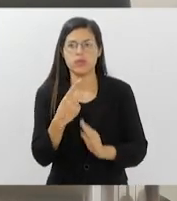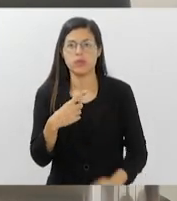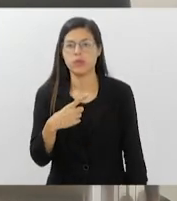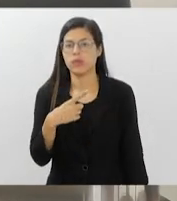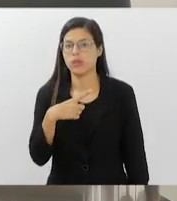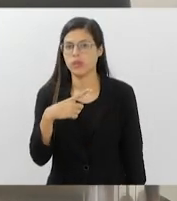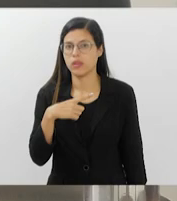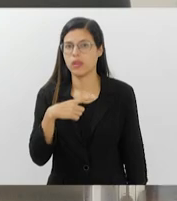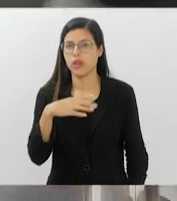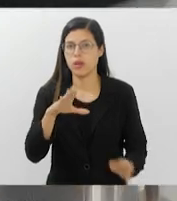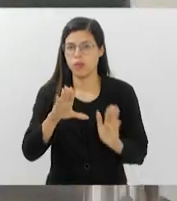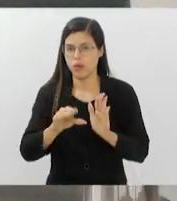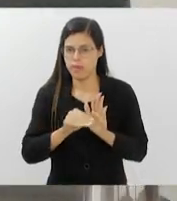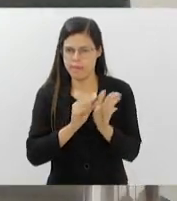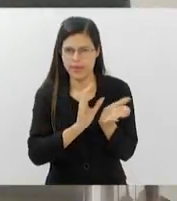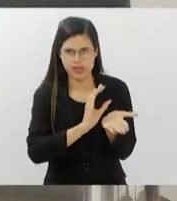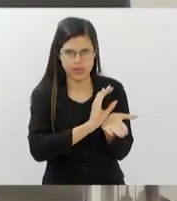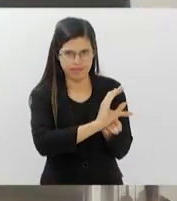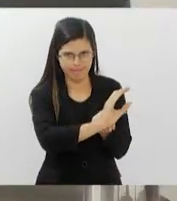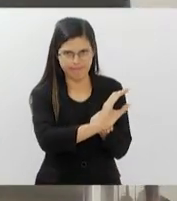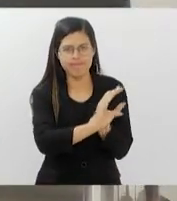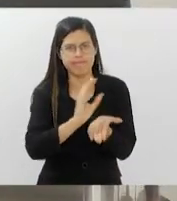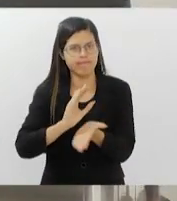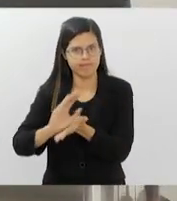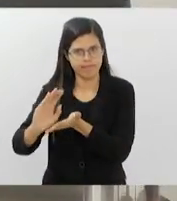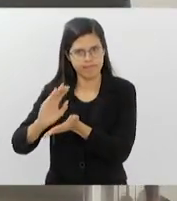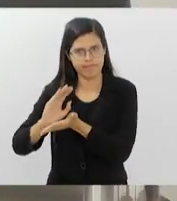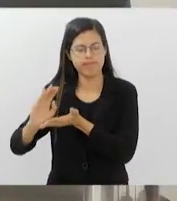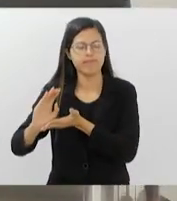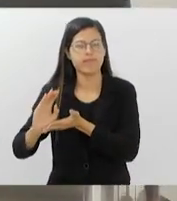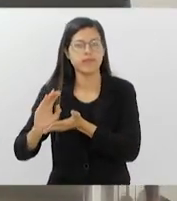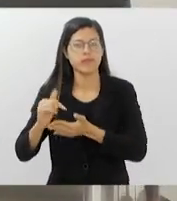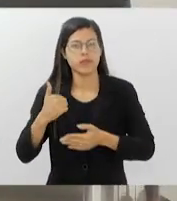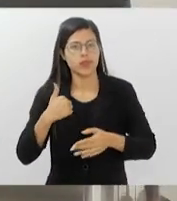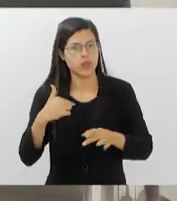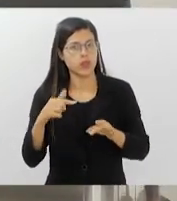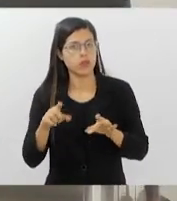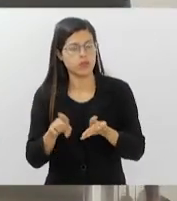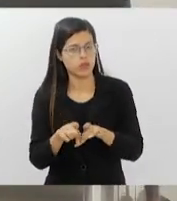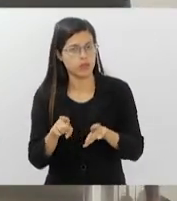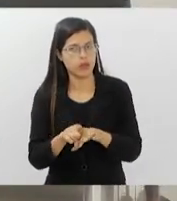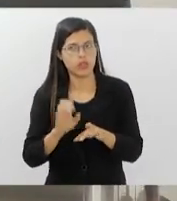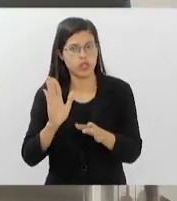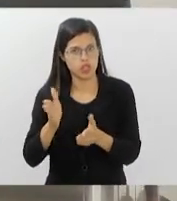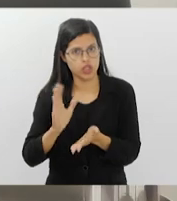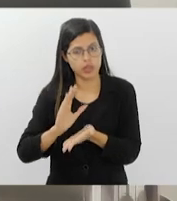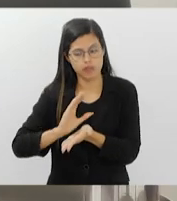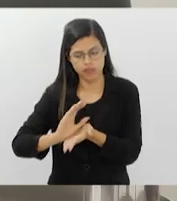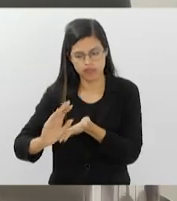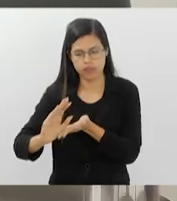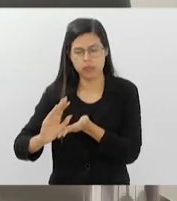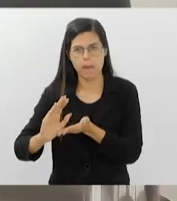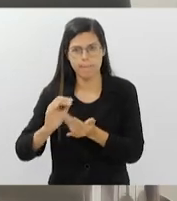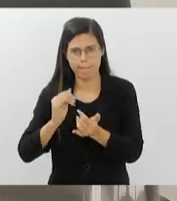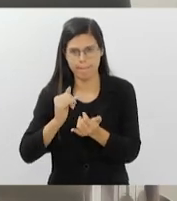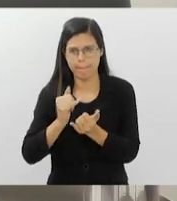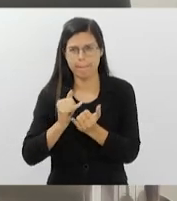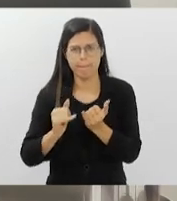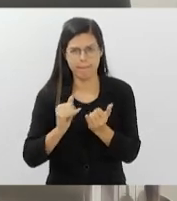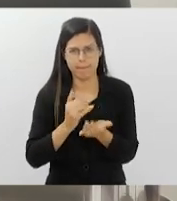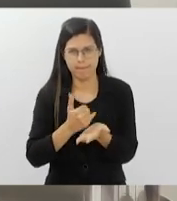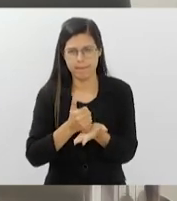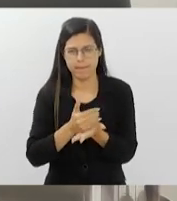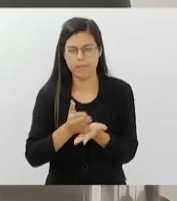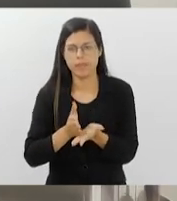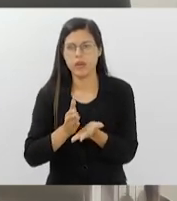emendas impositivas eu inclusive destinei já avisando aqui parte uma parte dessa emenda